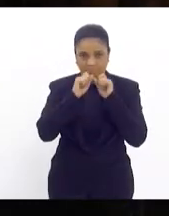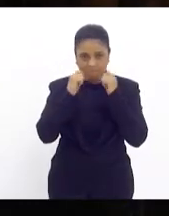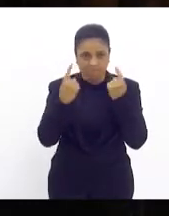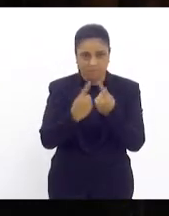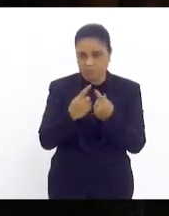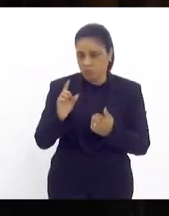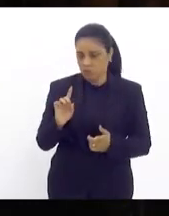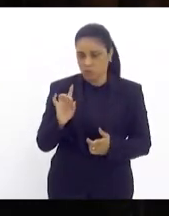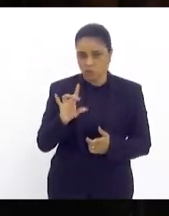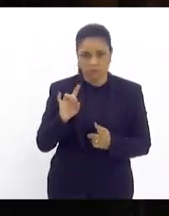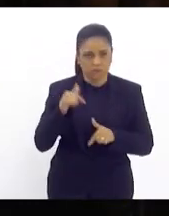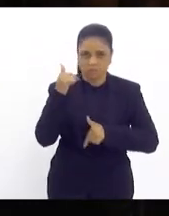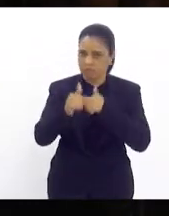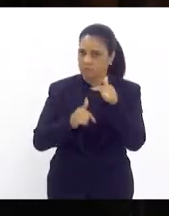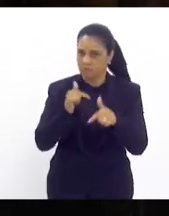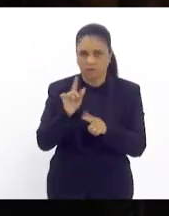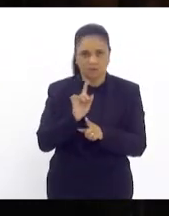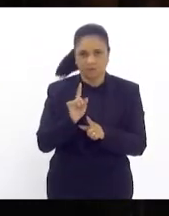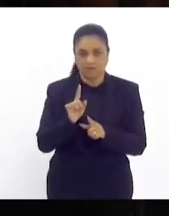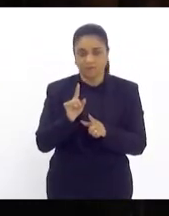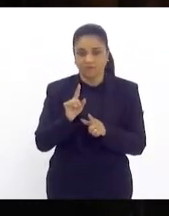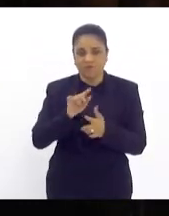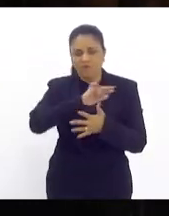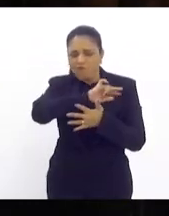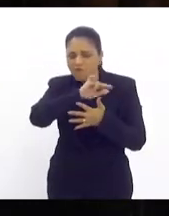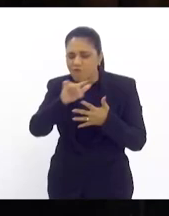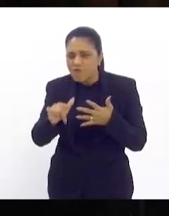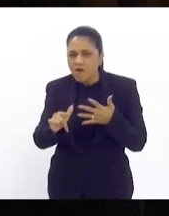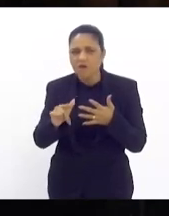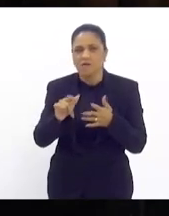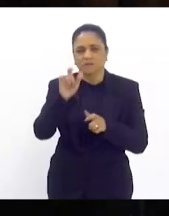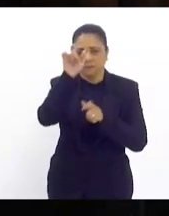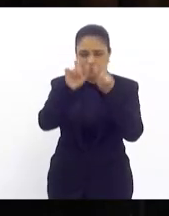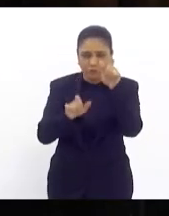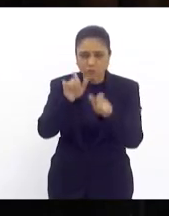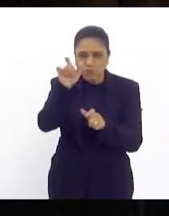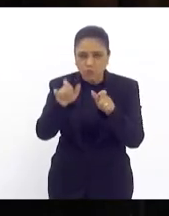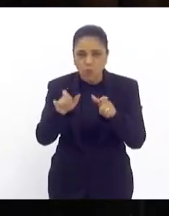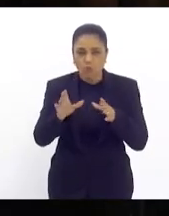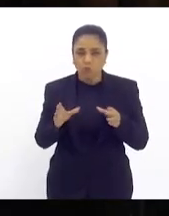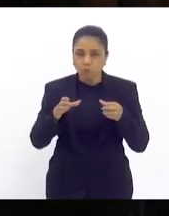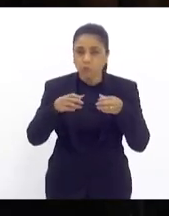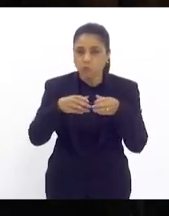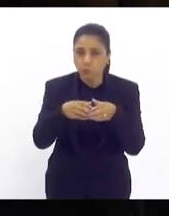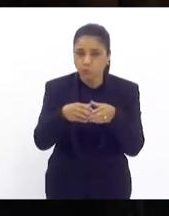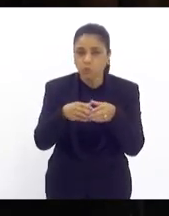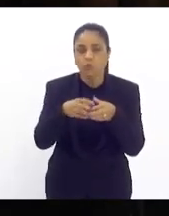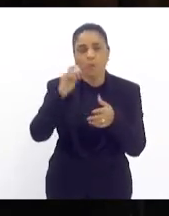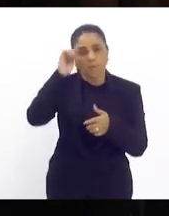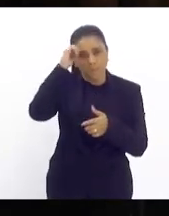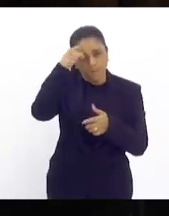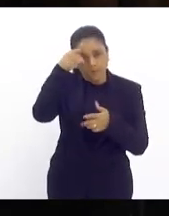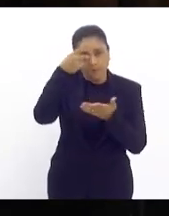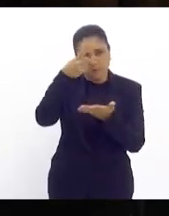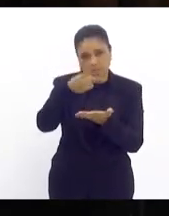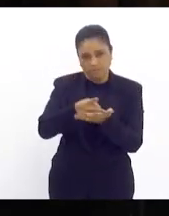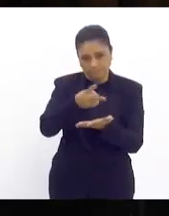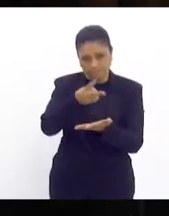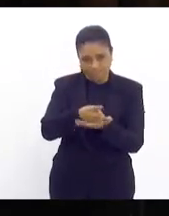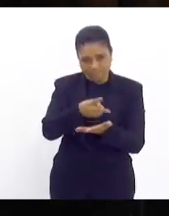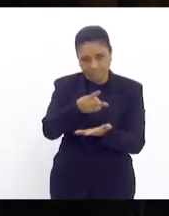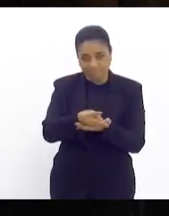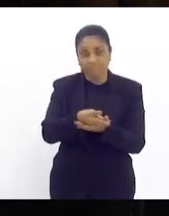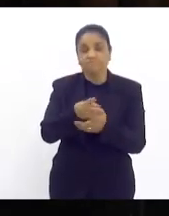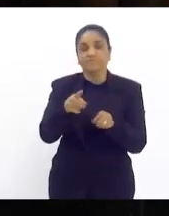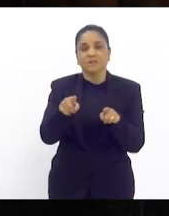sozinha eu tenho várias pessoas na nossa mandata que são pretas como eu que são